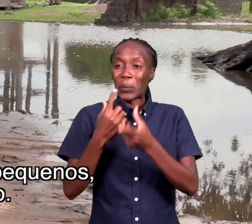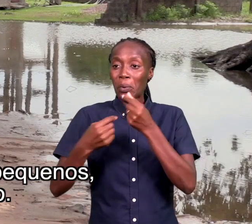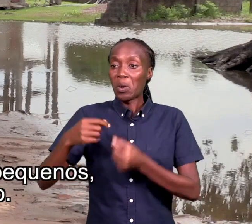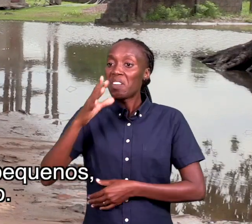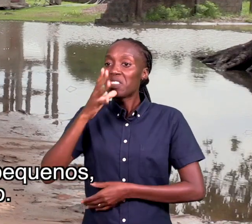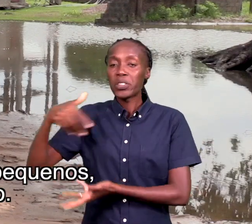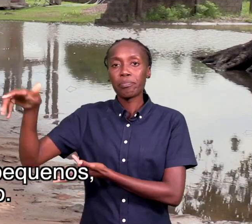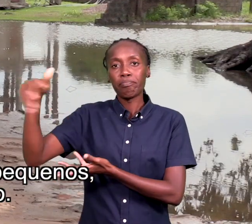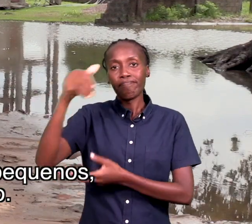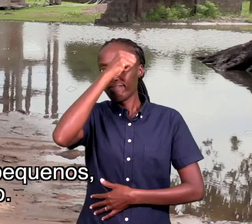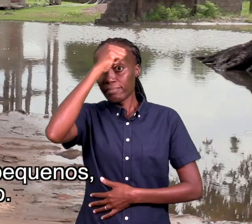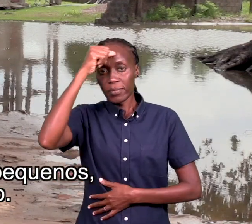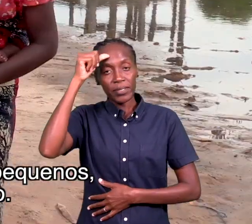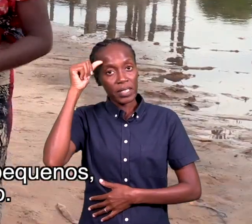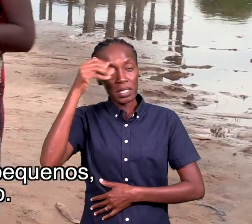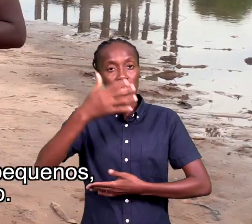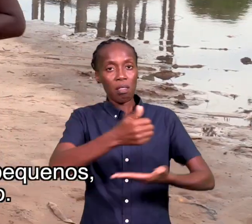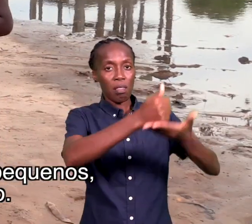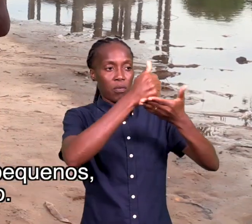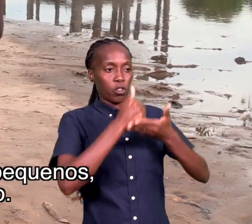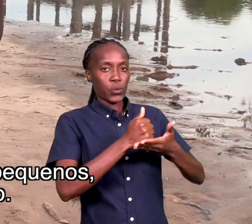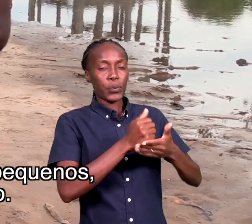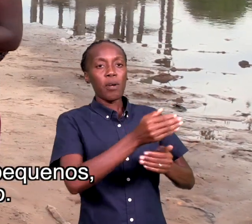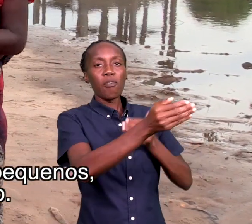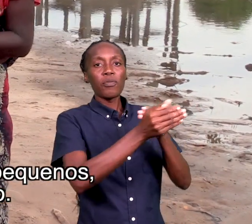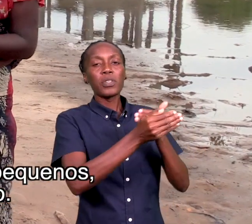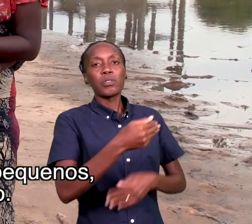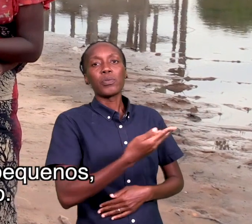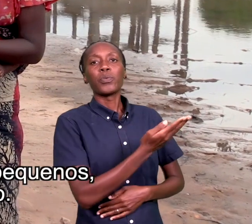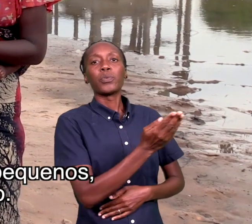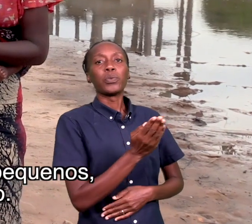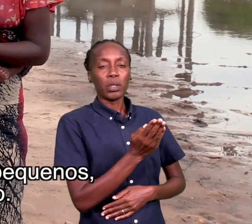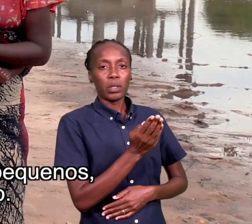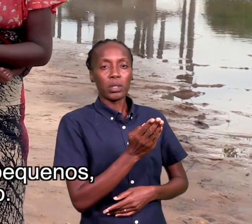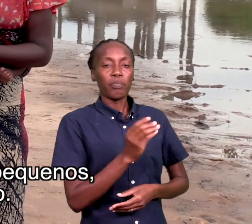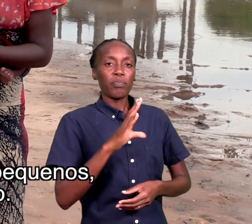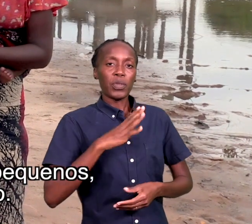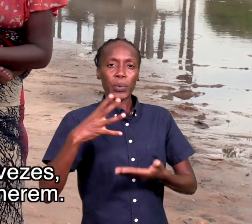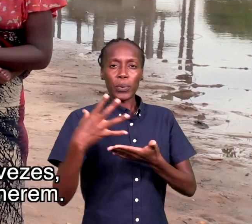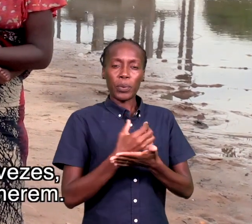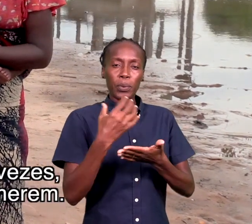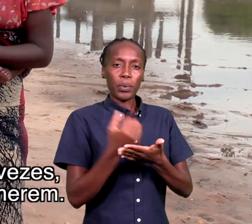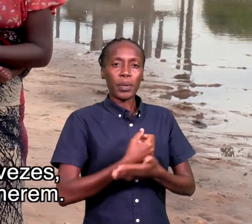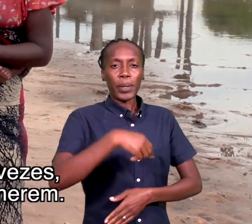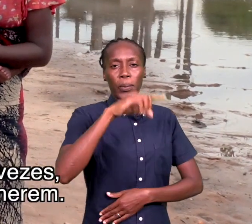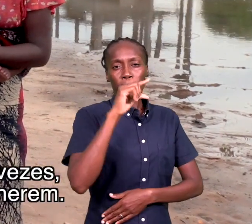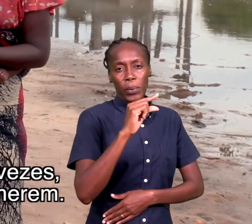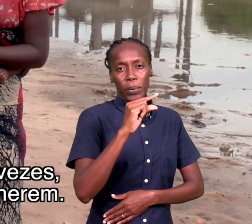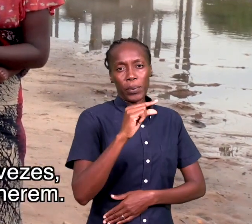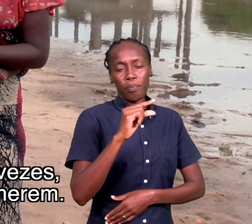poder catar lixo com bebês pequenos. Só às vezes nos vizinhos que costumam me dar. O pouco que eu